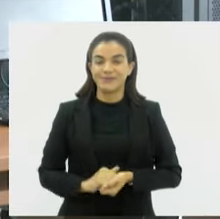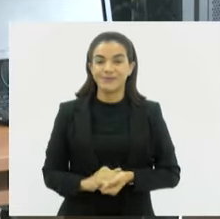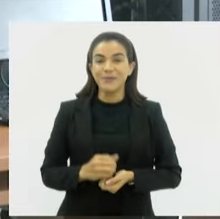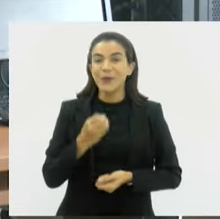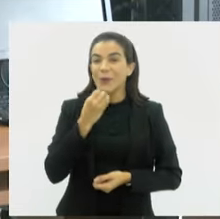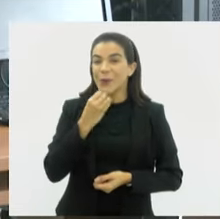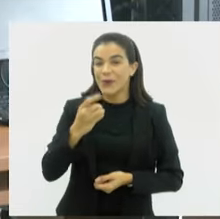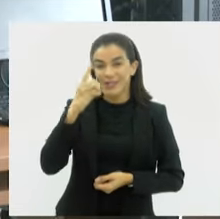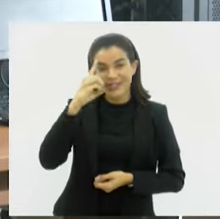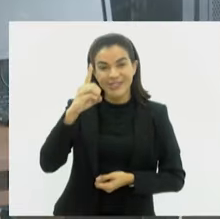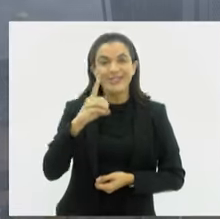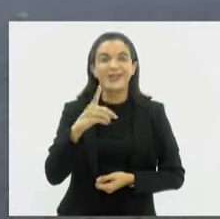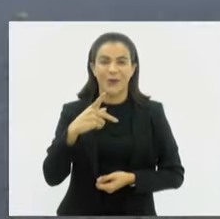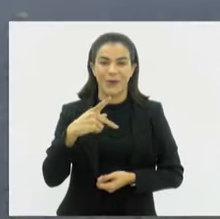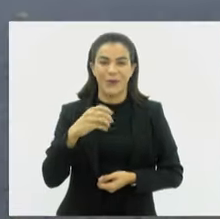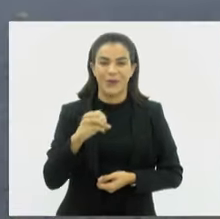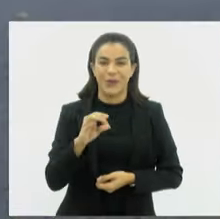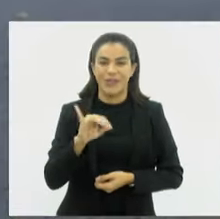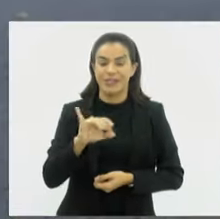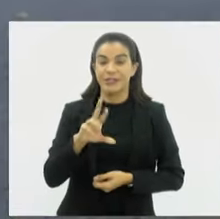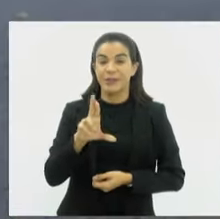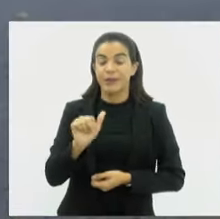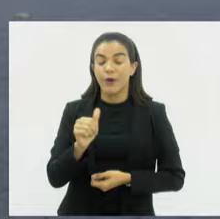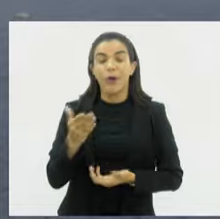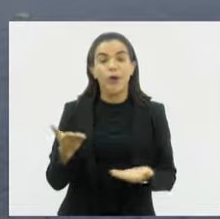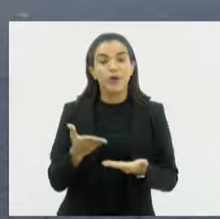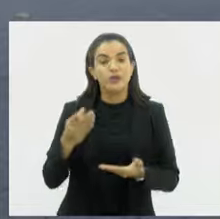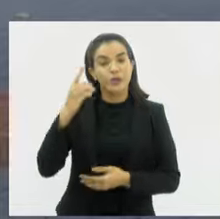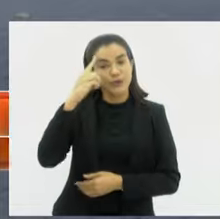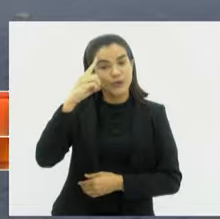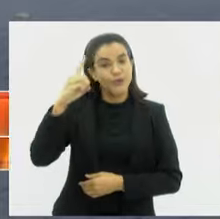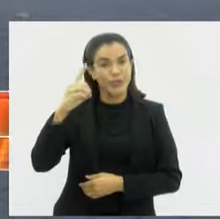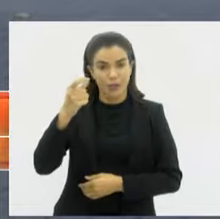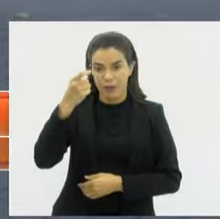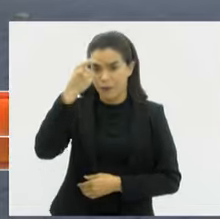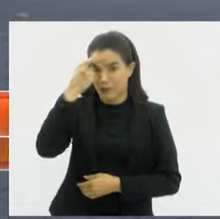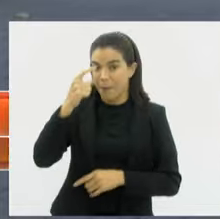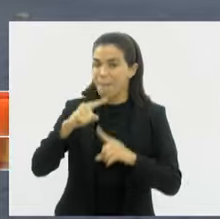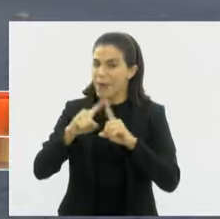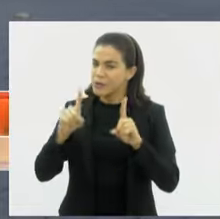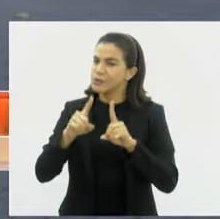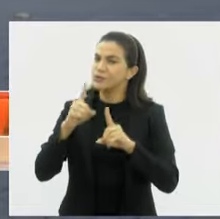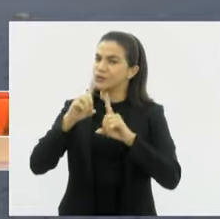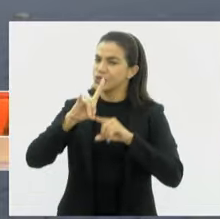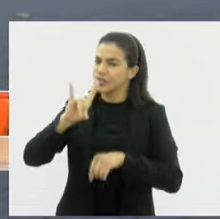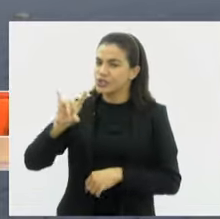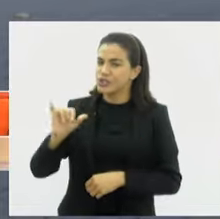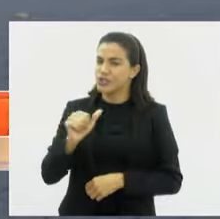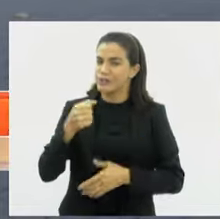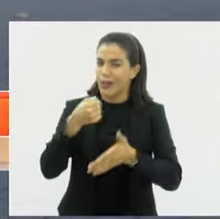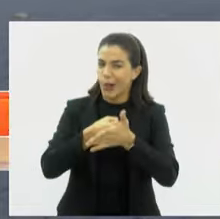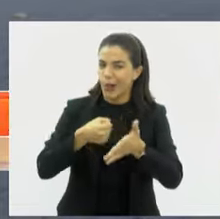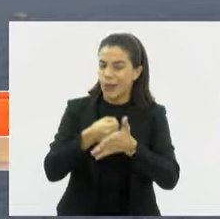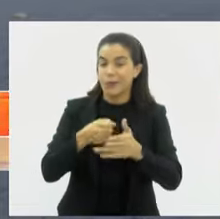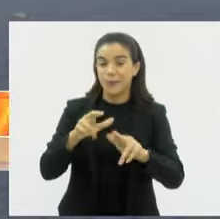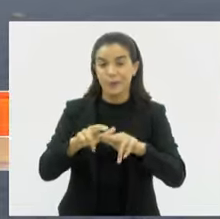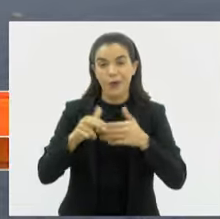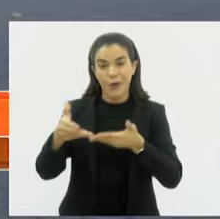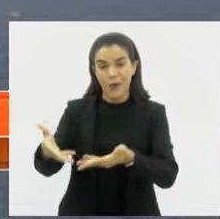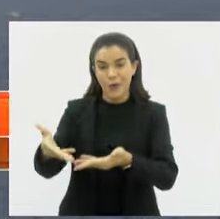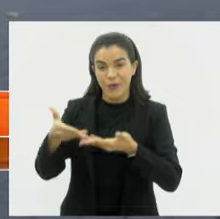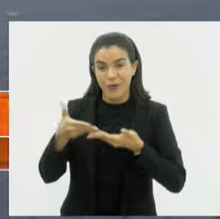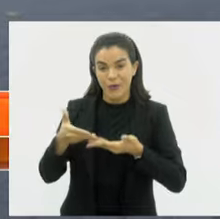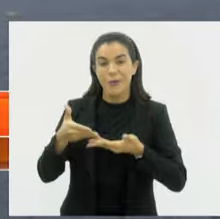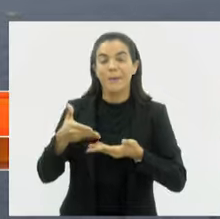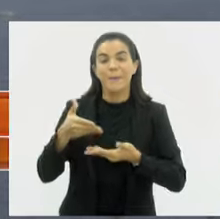Bom dia, Potira. Realmente, é um dia que ele é chamado de conscientização, mas também é um dia de luto. Por isso a gente convidou o presidente da Comissão da